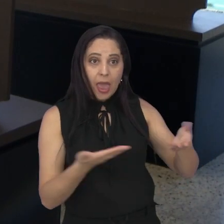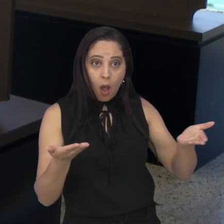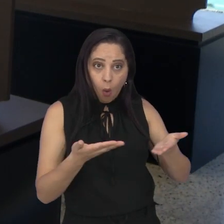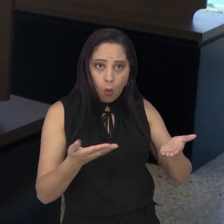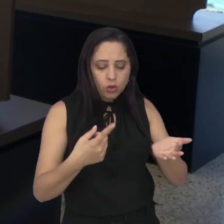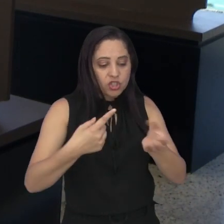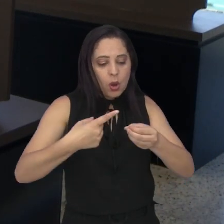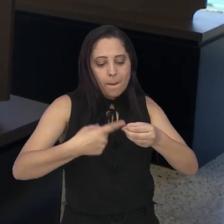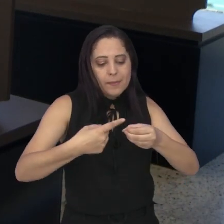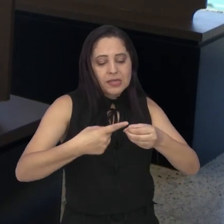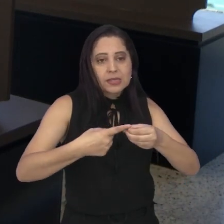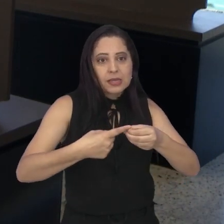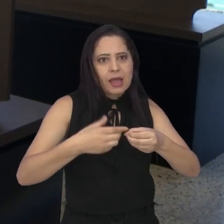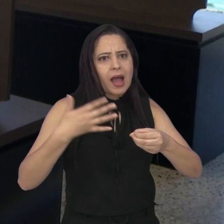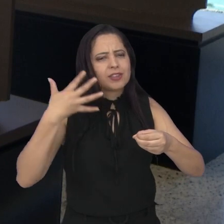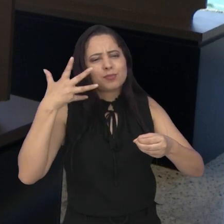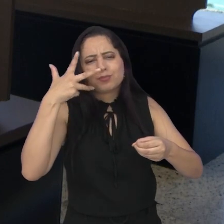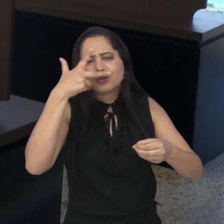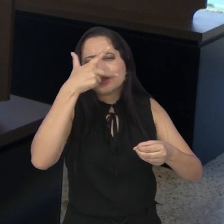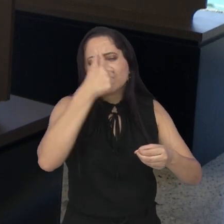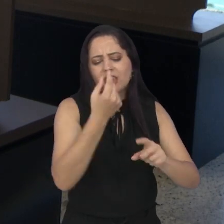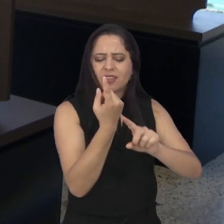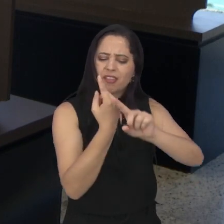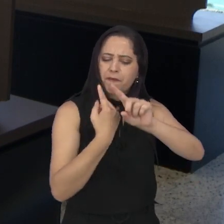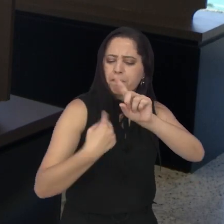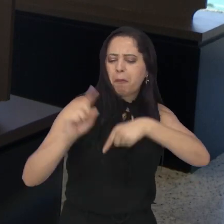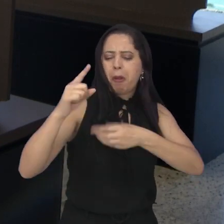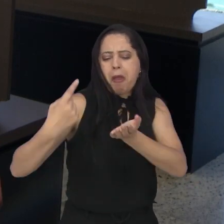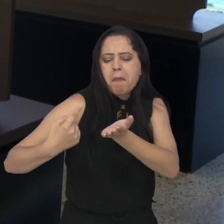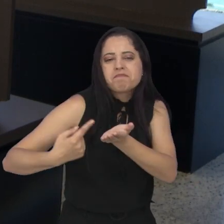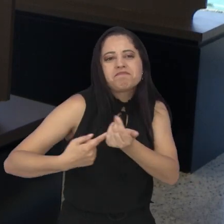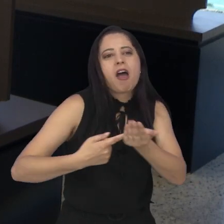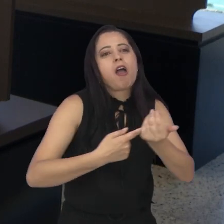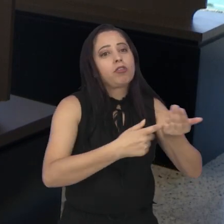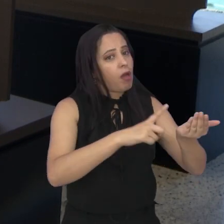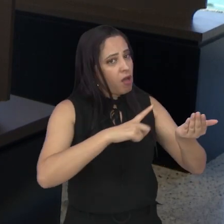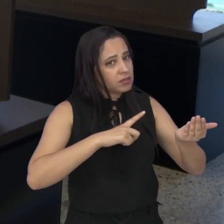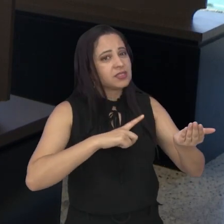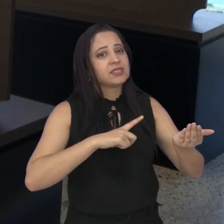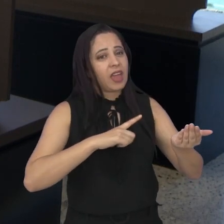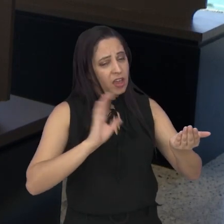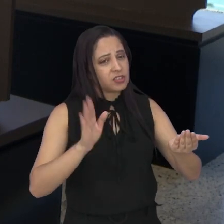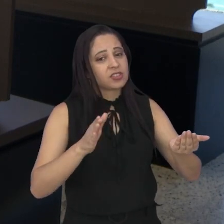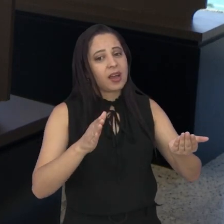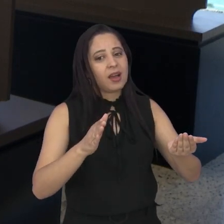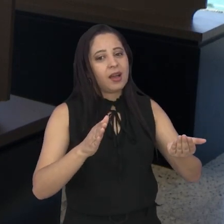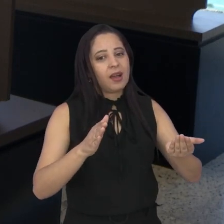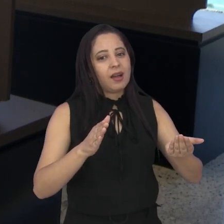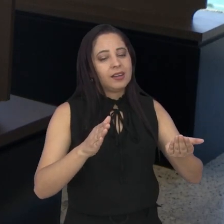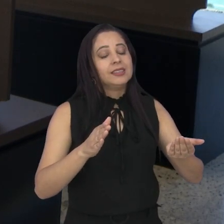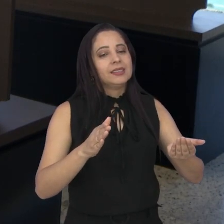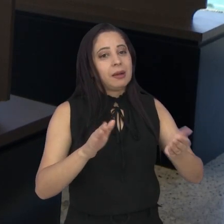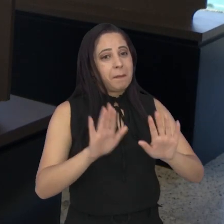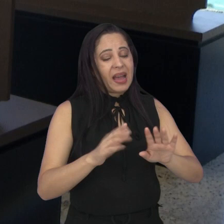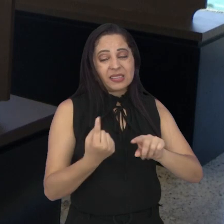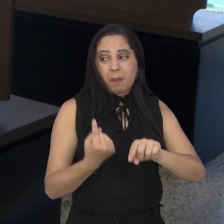apesar de hoje ser uma cidade tão bonita, em crescimento, tão tecnológica, né, tão